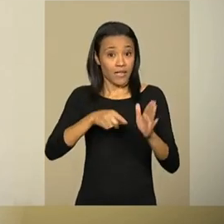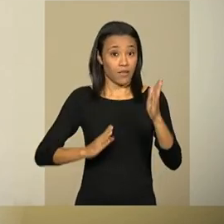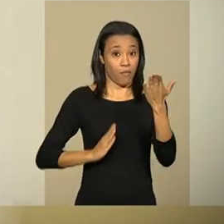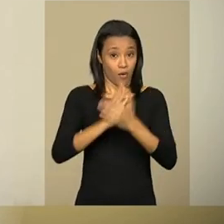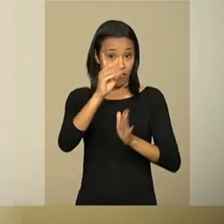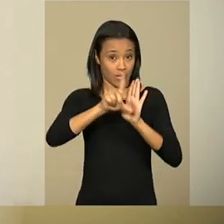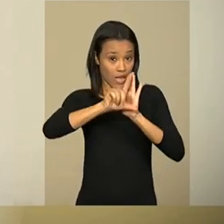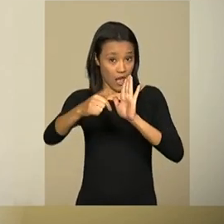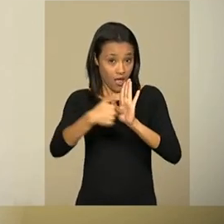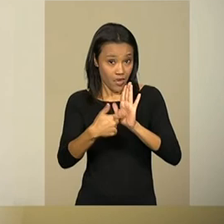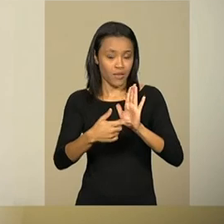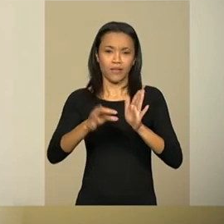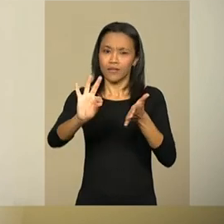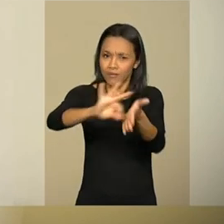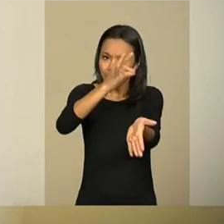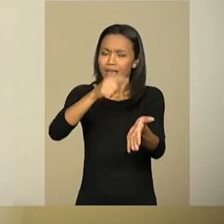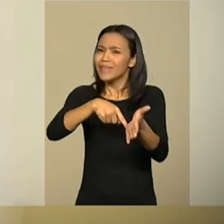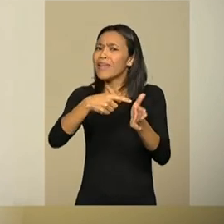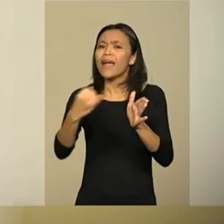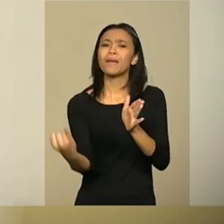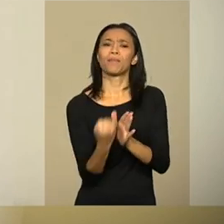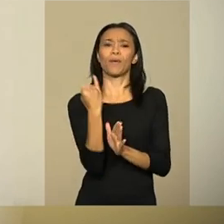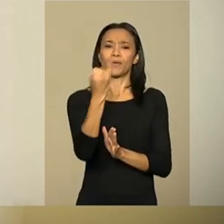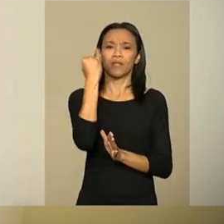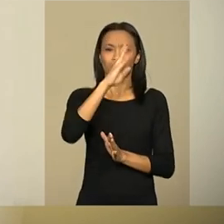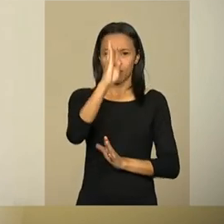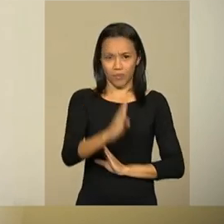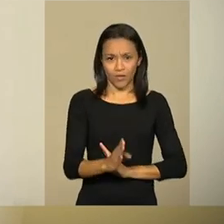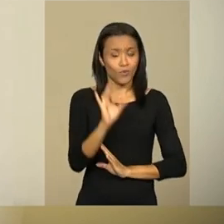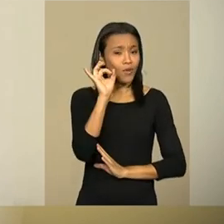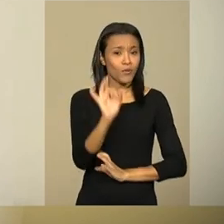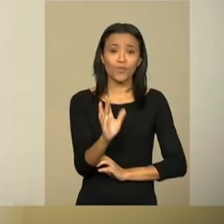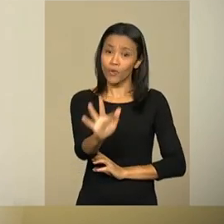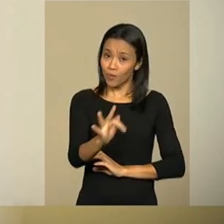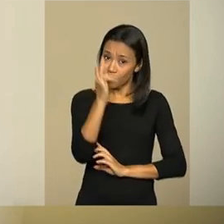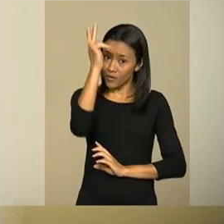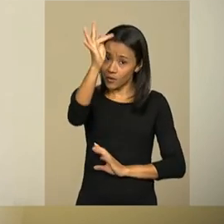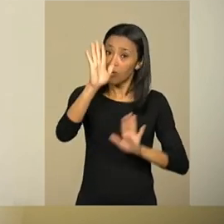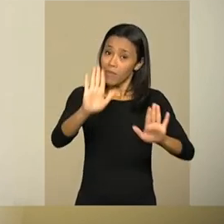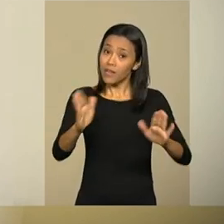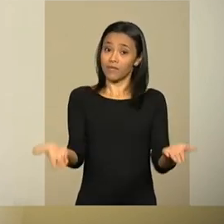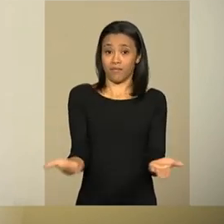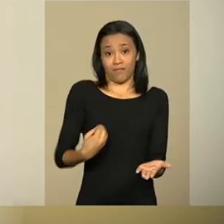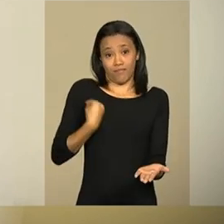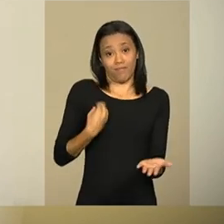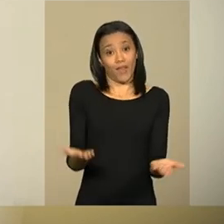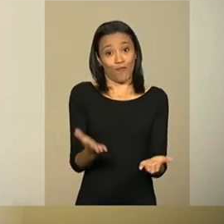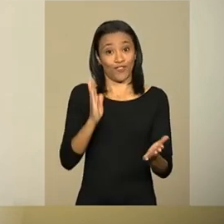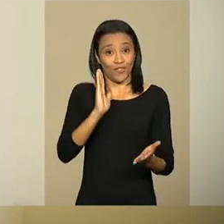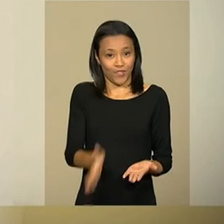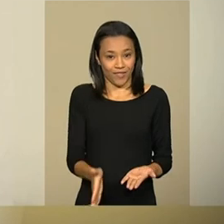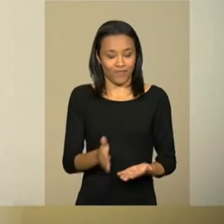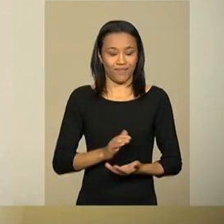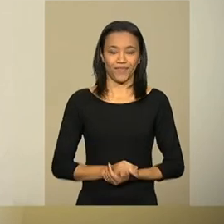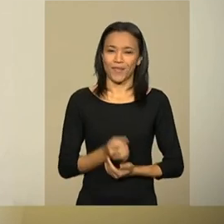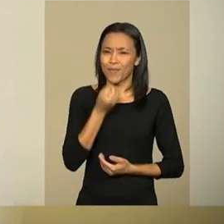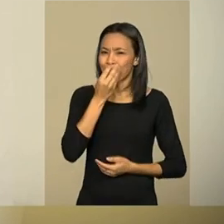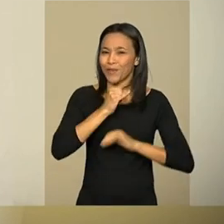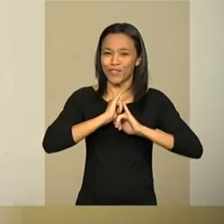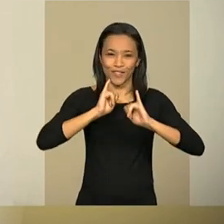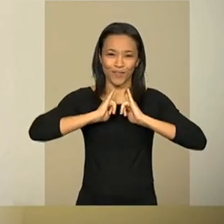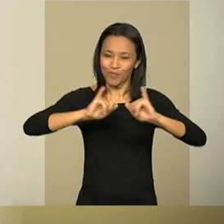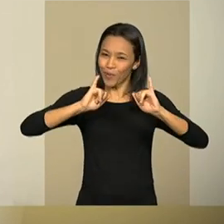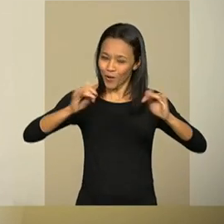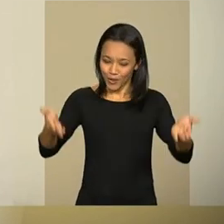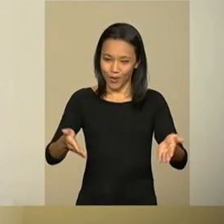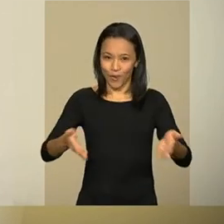lei é algo importantíssimo para o Brasil não só no futuro mas agora já Presidente aqui notícias boas